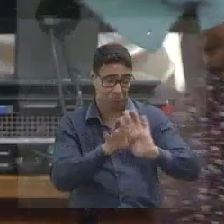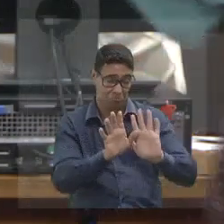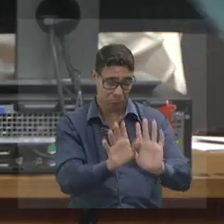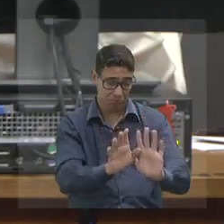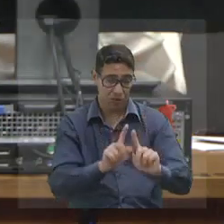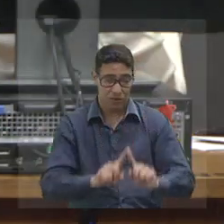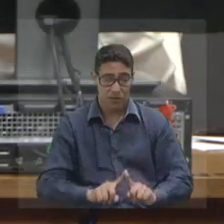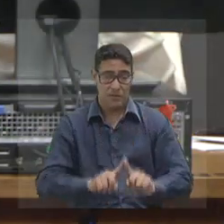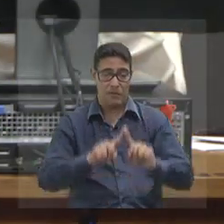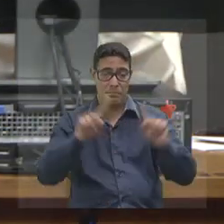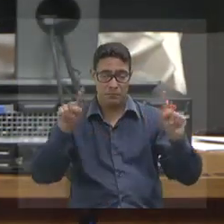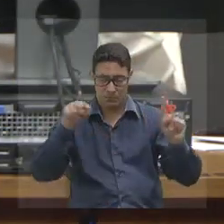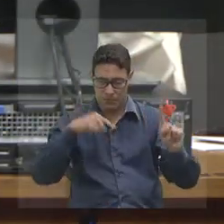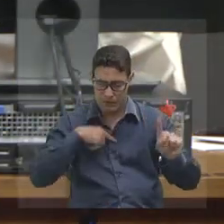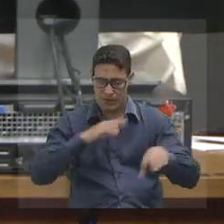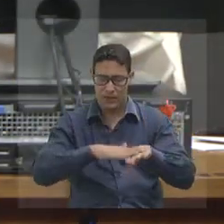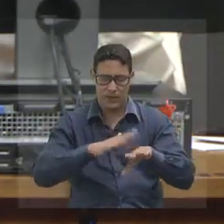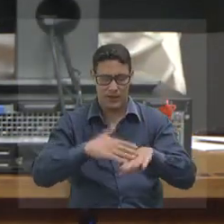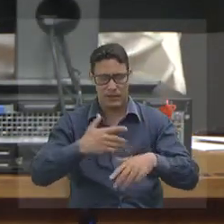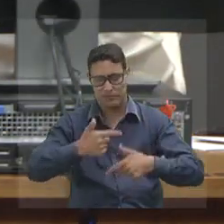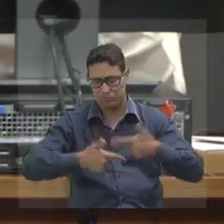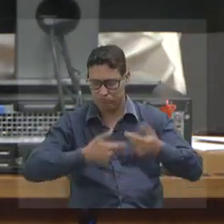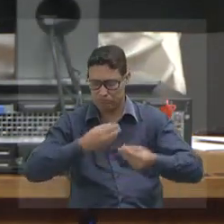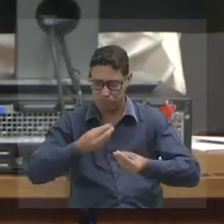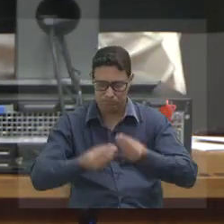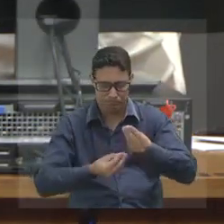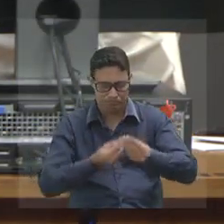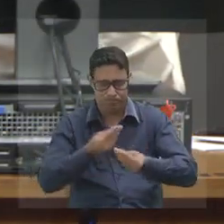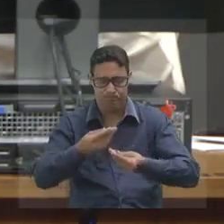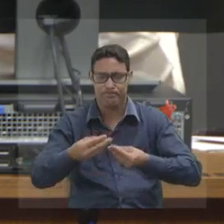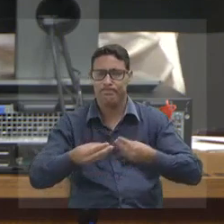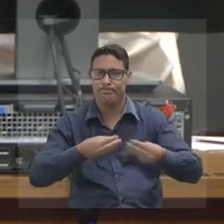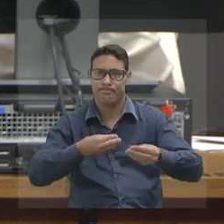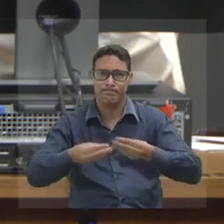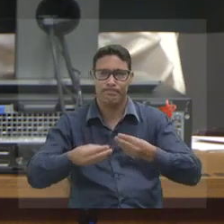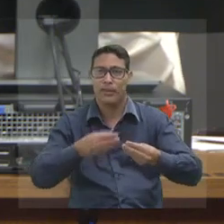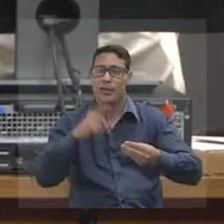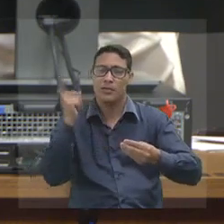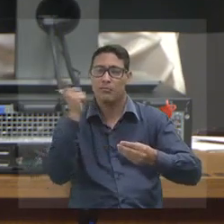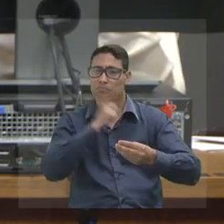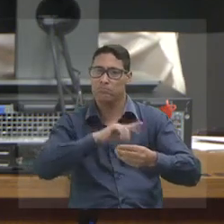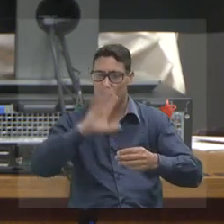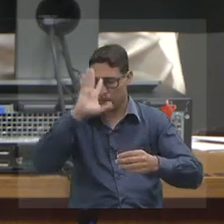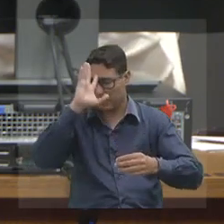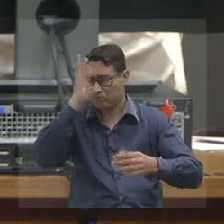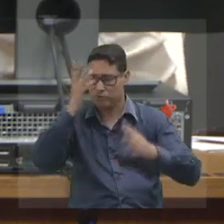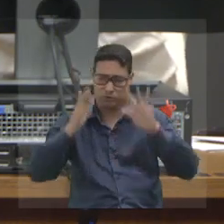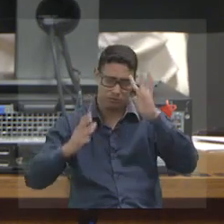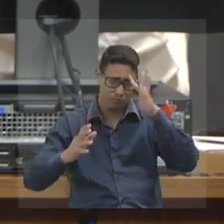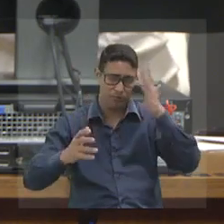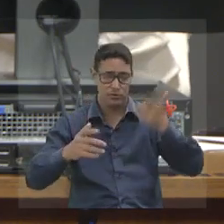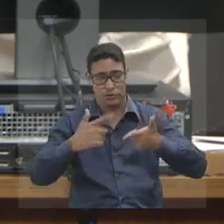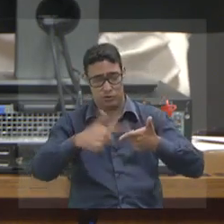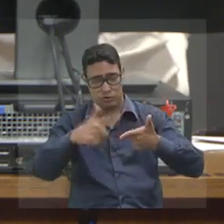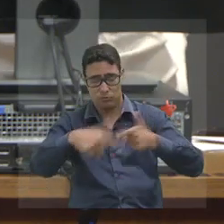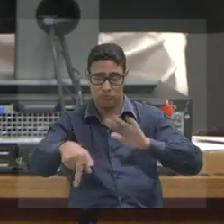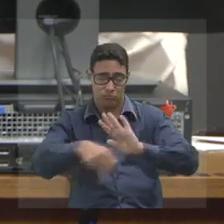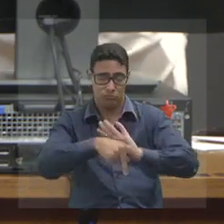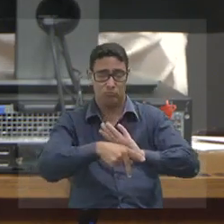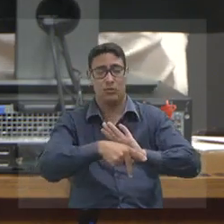sempre de forma muito equilibrada e buscando soluções para os problemas do Estado